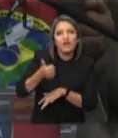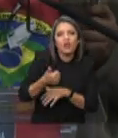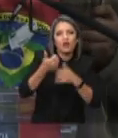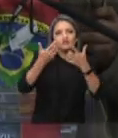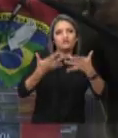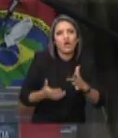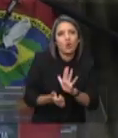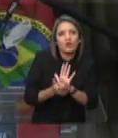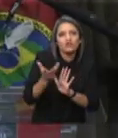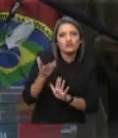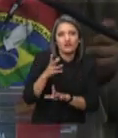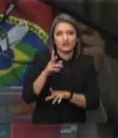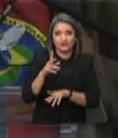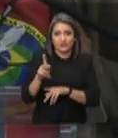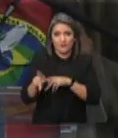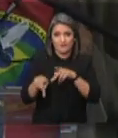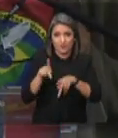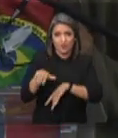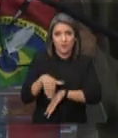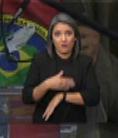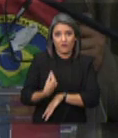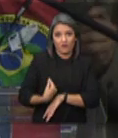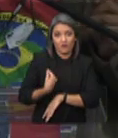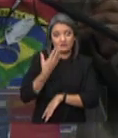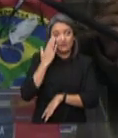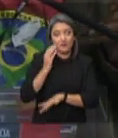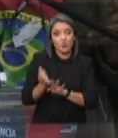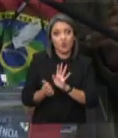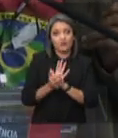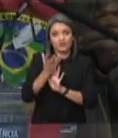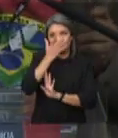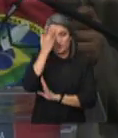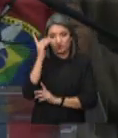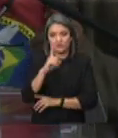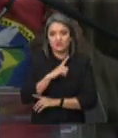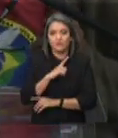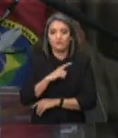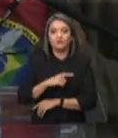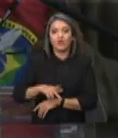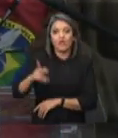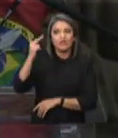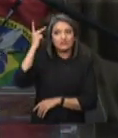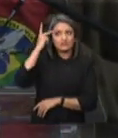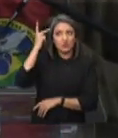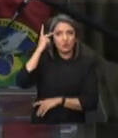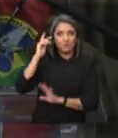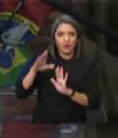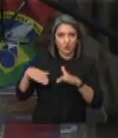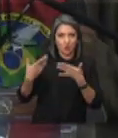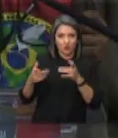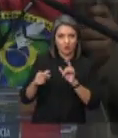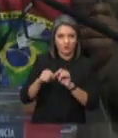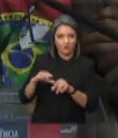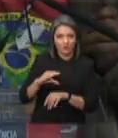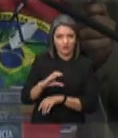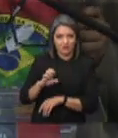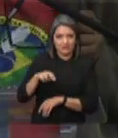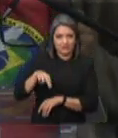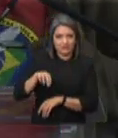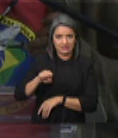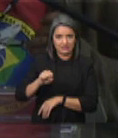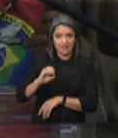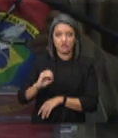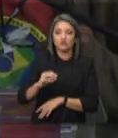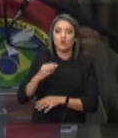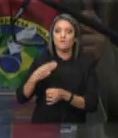de rua para saber quantas pessoas tem em São Paulo quando fizeram Censo Municipal a gente descobrir